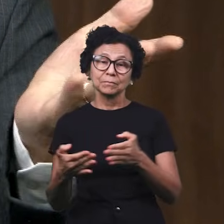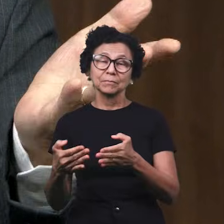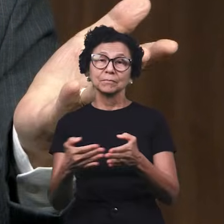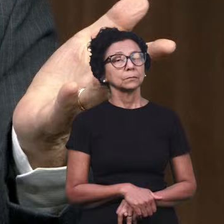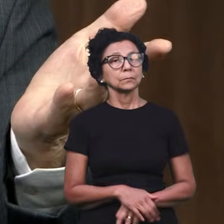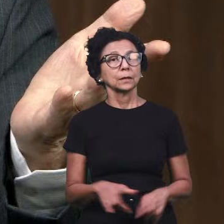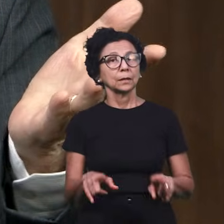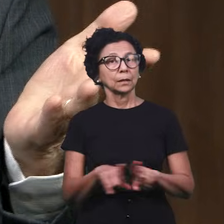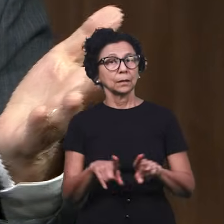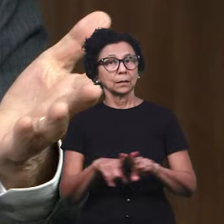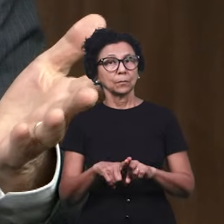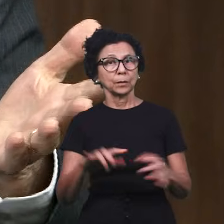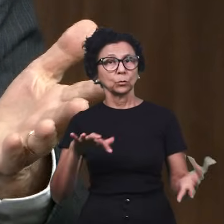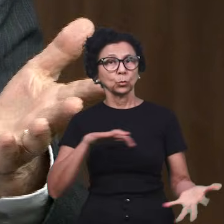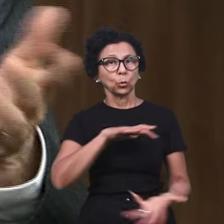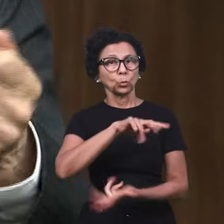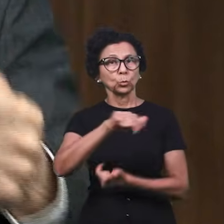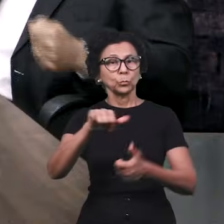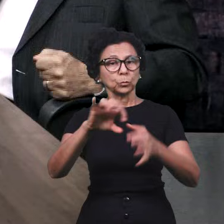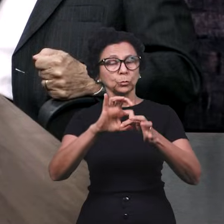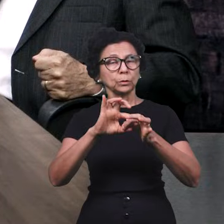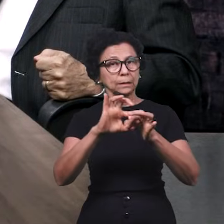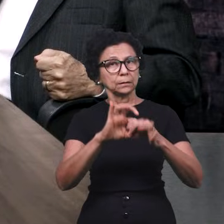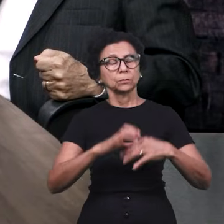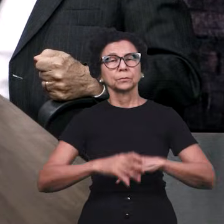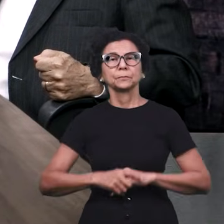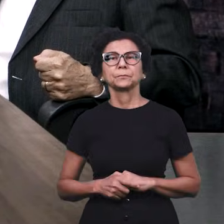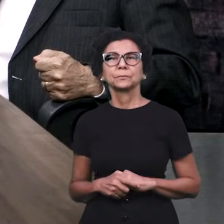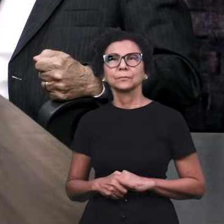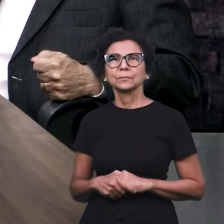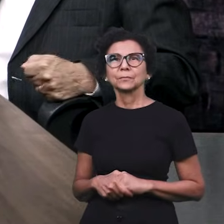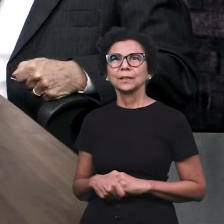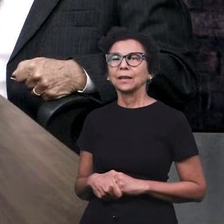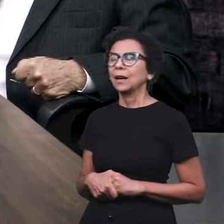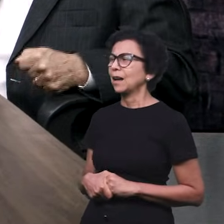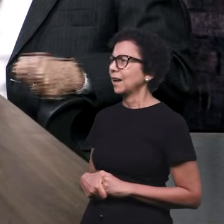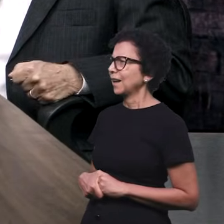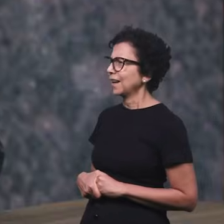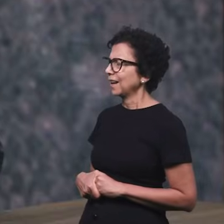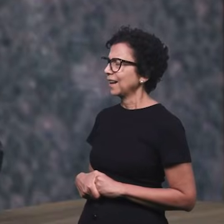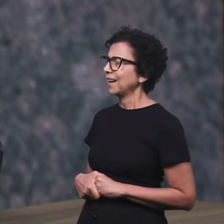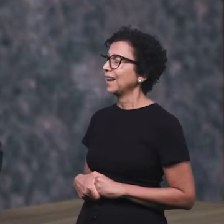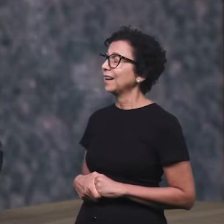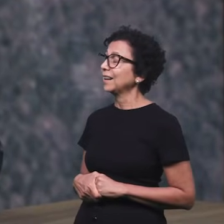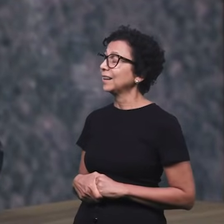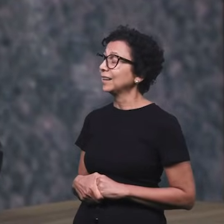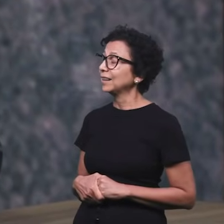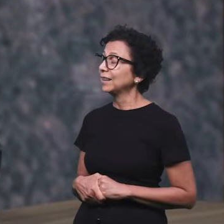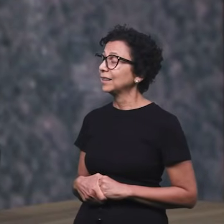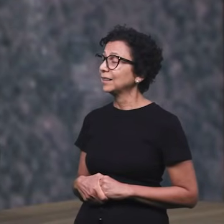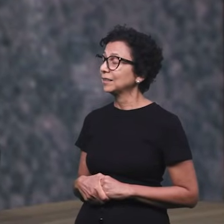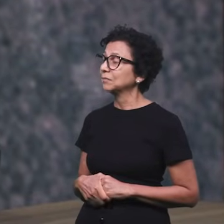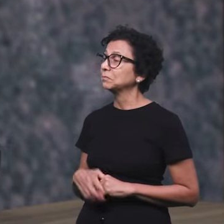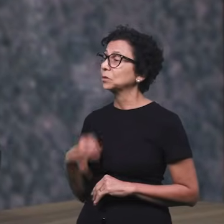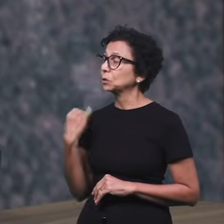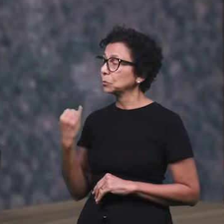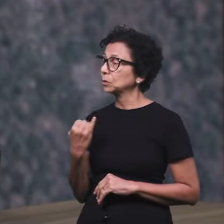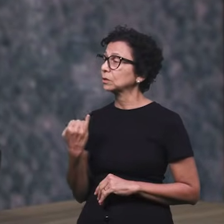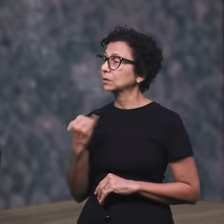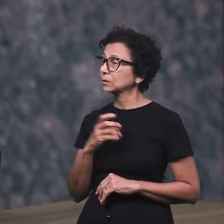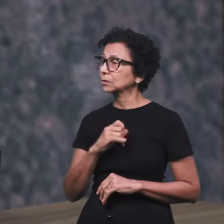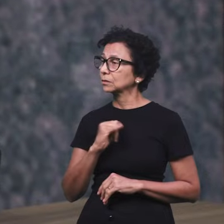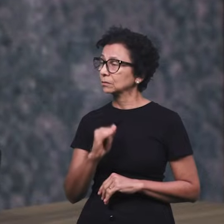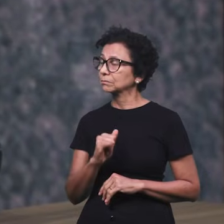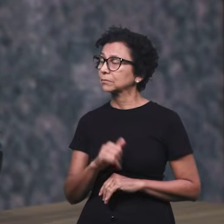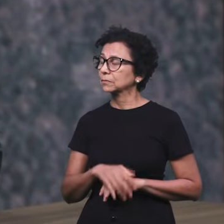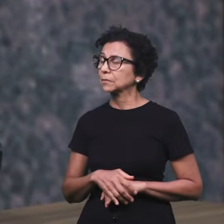a globalização. E por falar em globalização, pastor Antônio Carlos, uma grande e apropriada colocação que o pastor Antônio